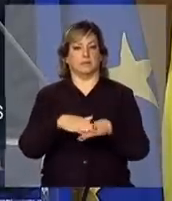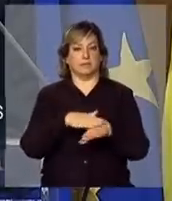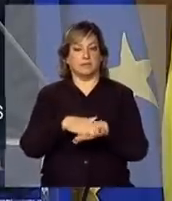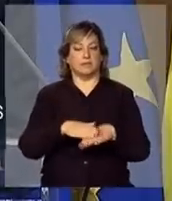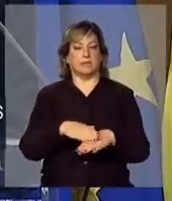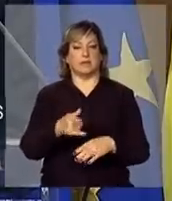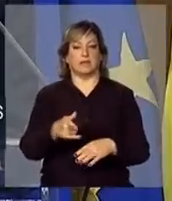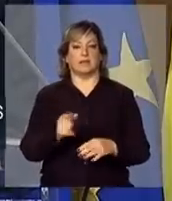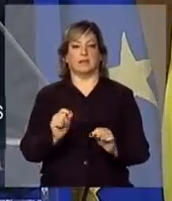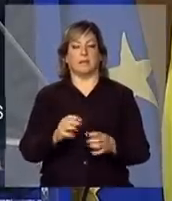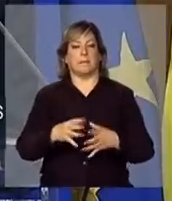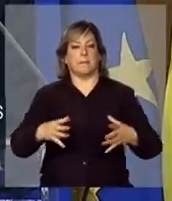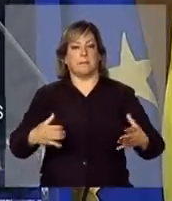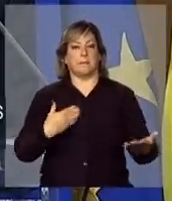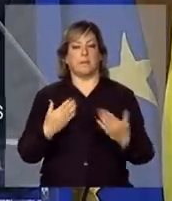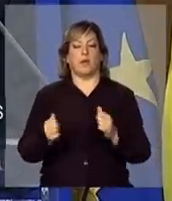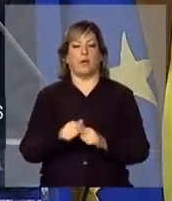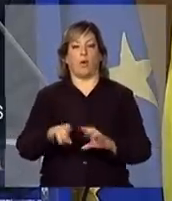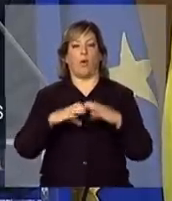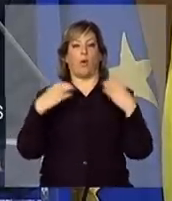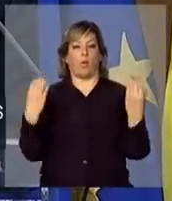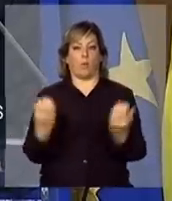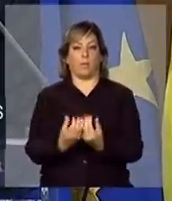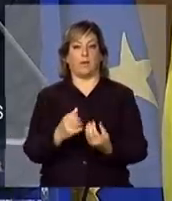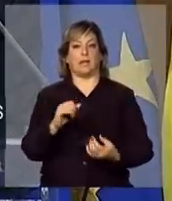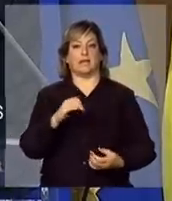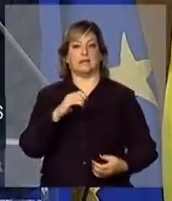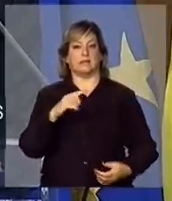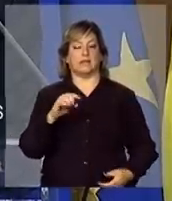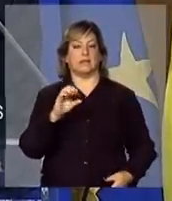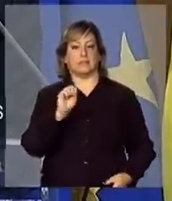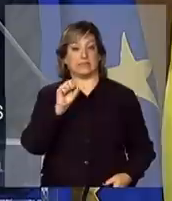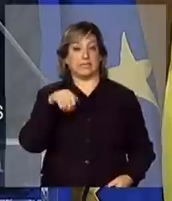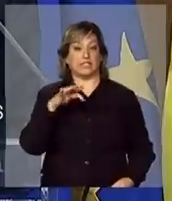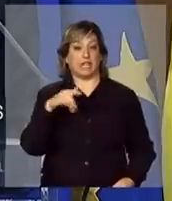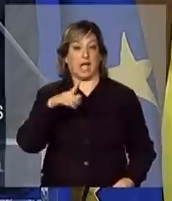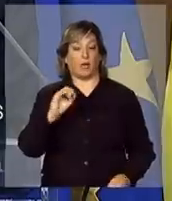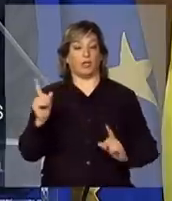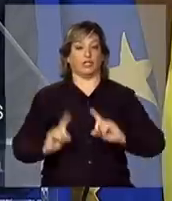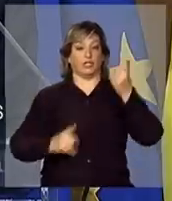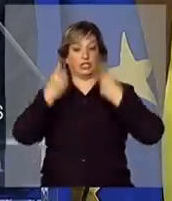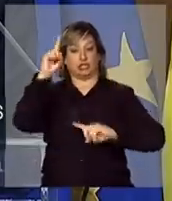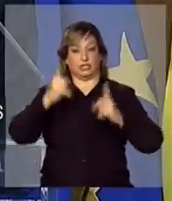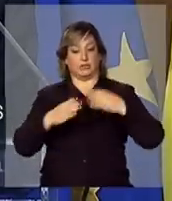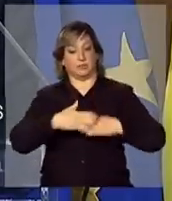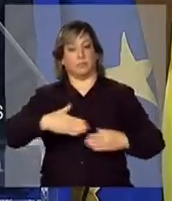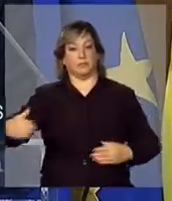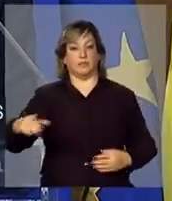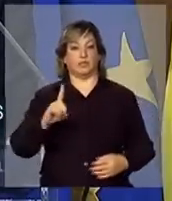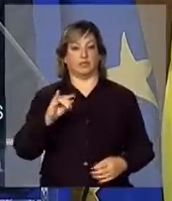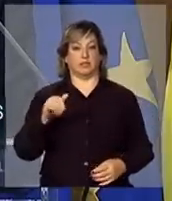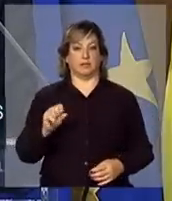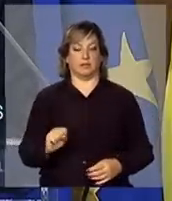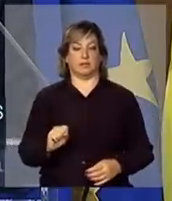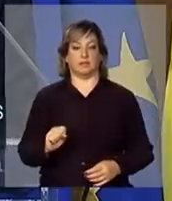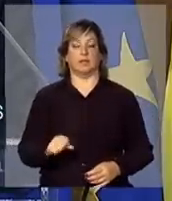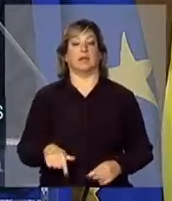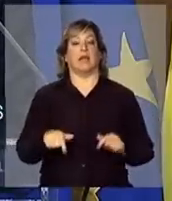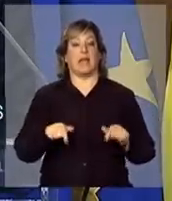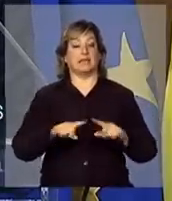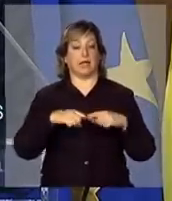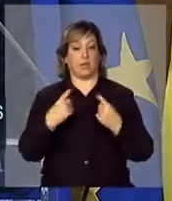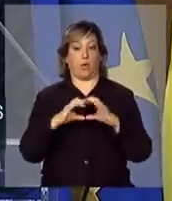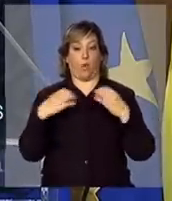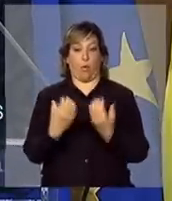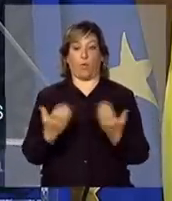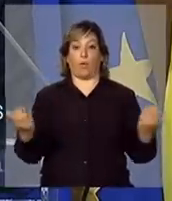mais amplo por ocasião da Cúpula de Santiago do Chile nos próximos dias. À guisa de conclusão, devo dizer que esta reunião de